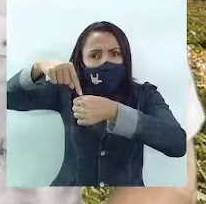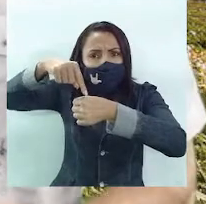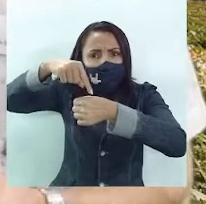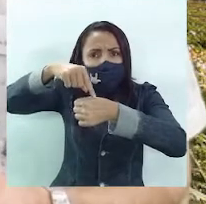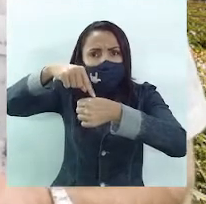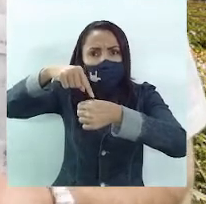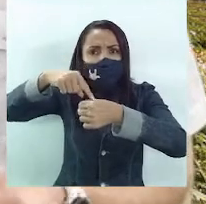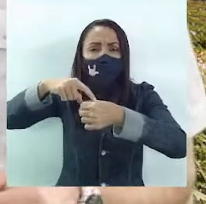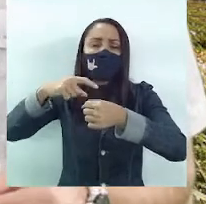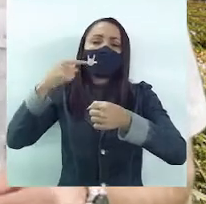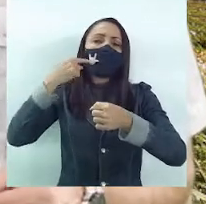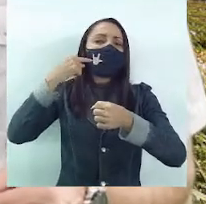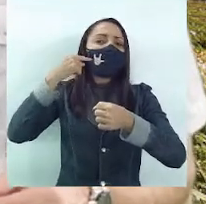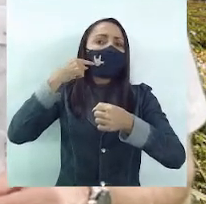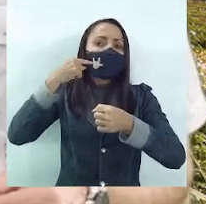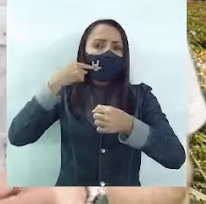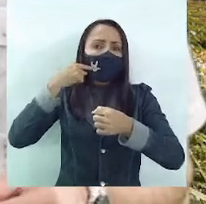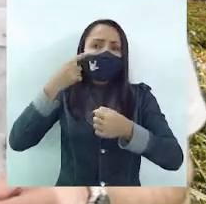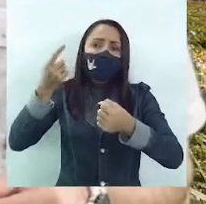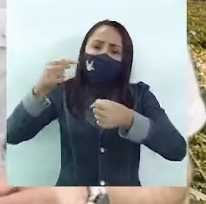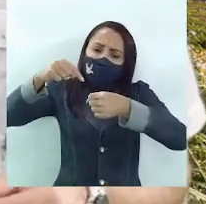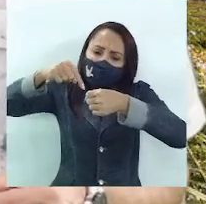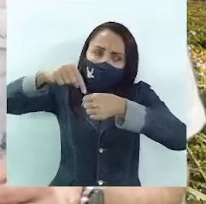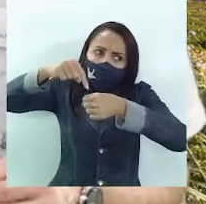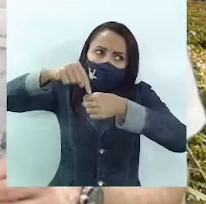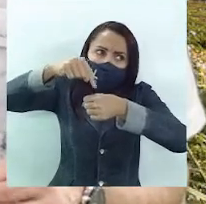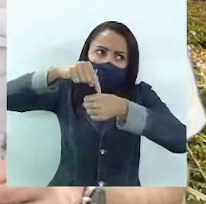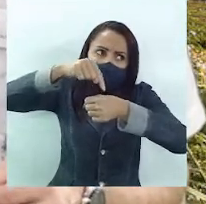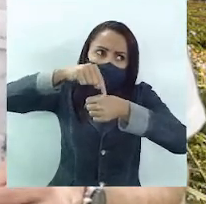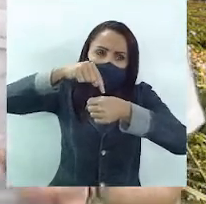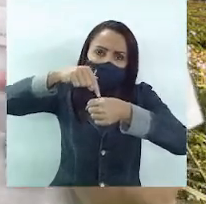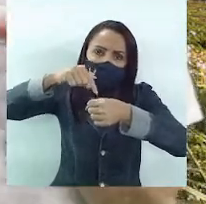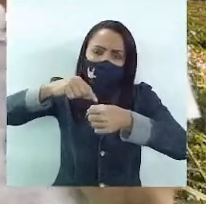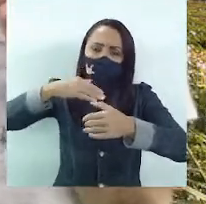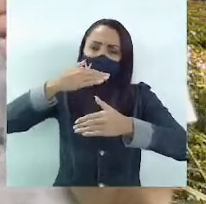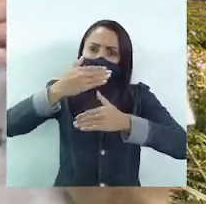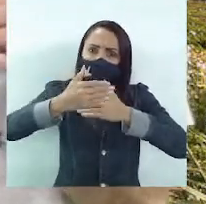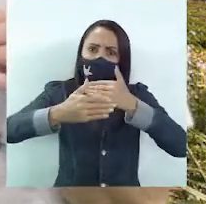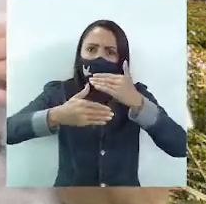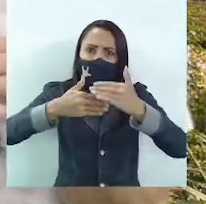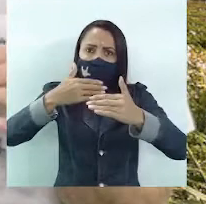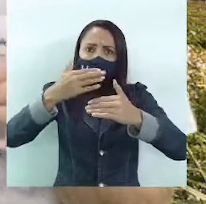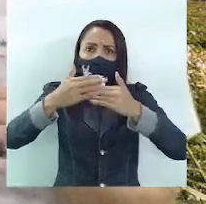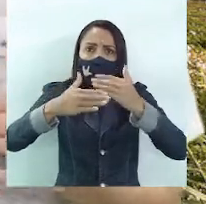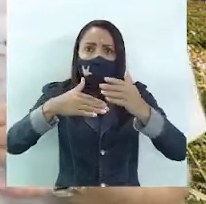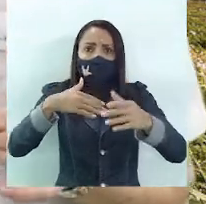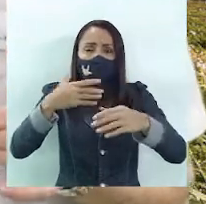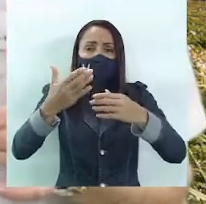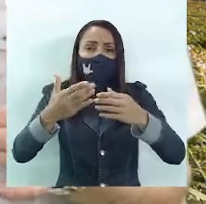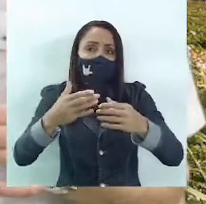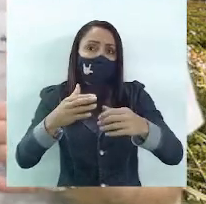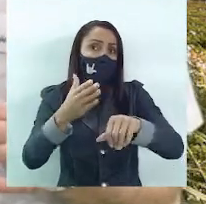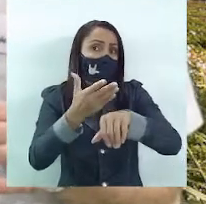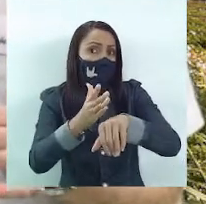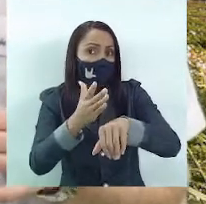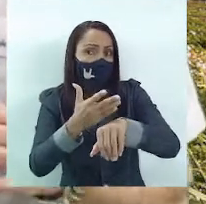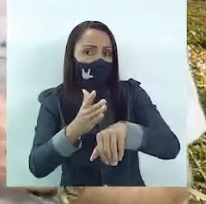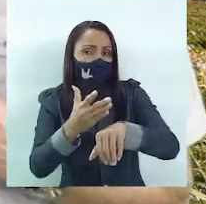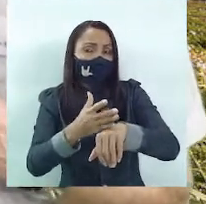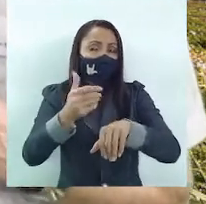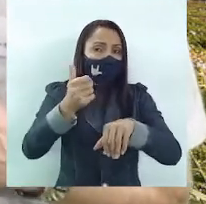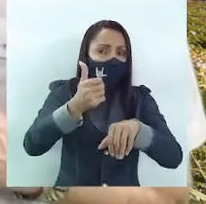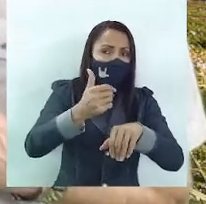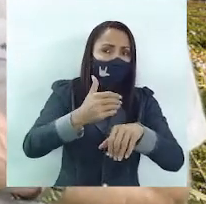é a proteção. Então aqueles buraquinhos, eles vão com o tempo, primeiro são as manchas brancas, vai deteriorando